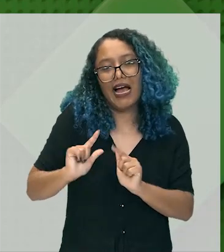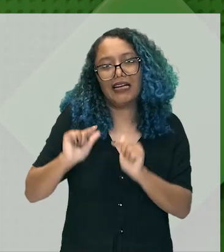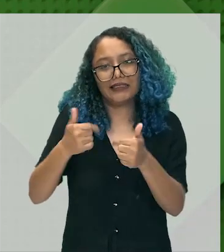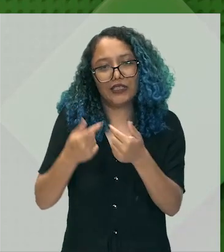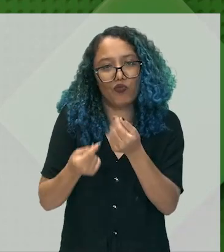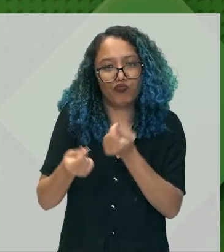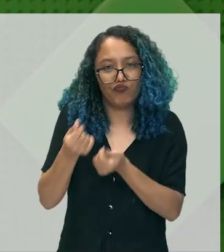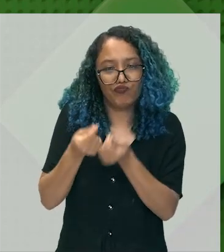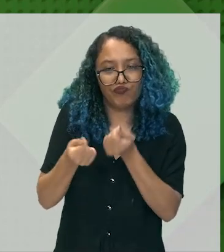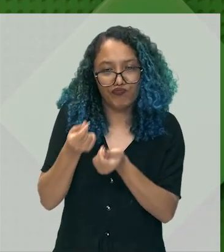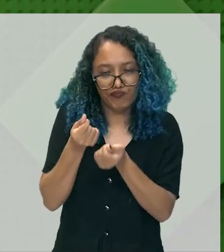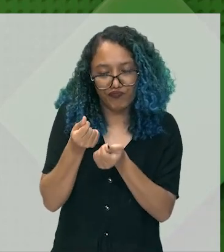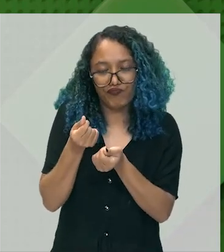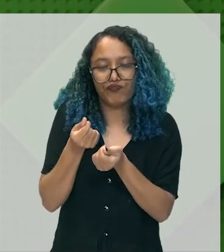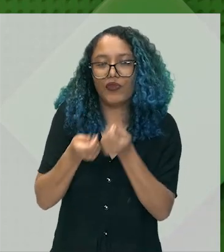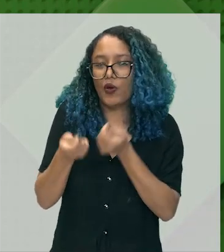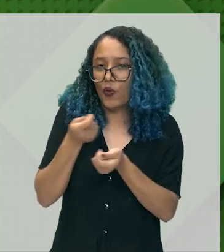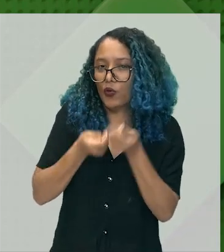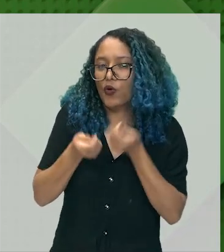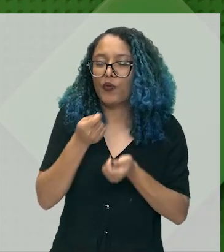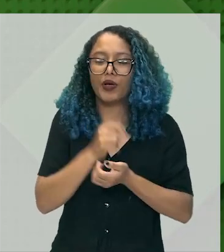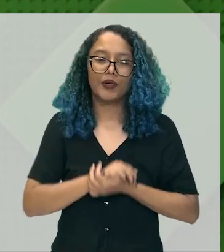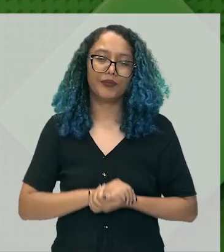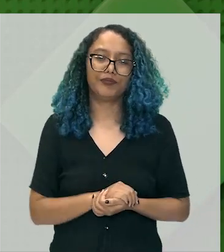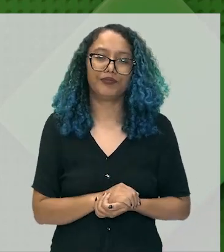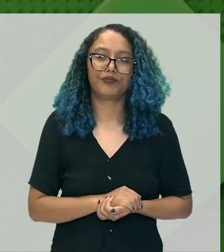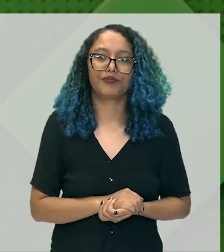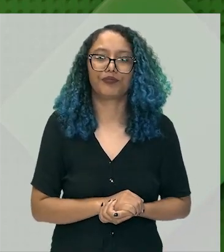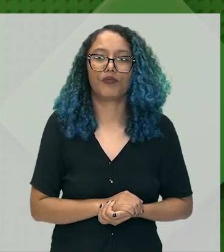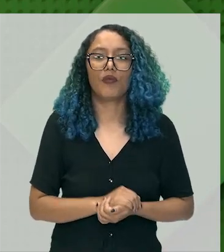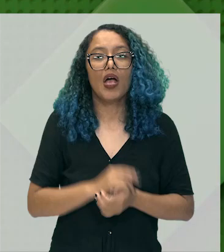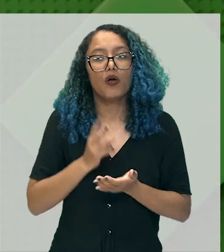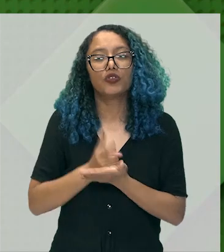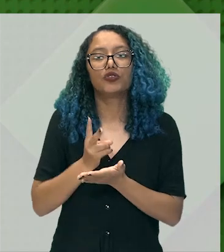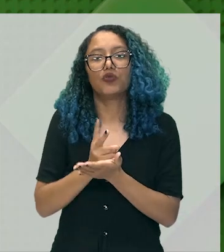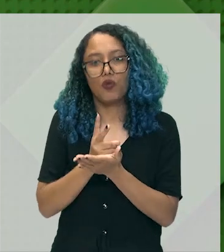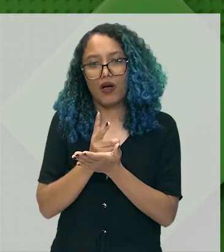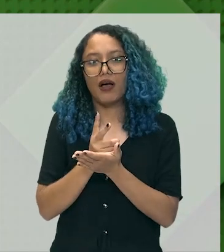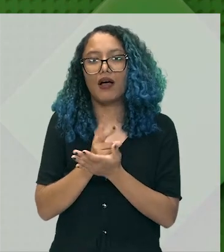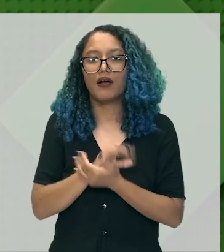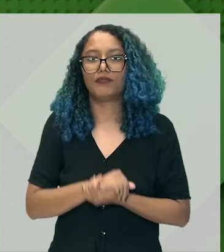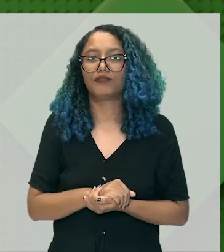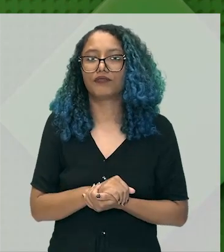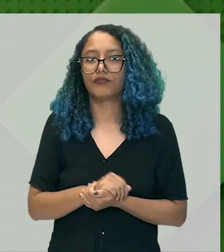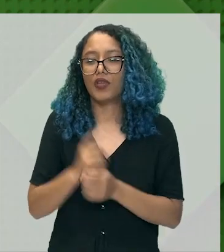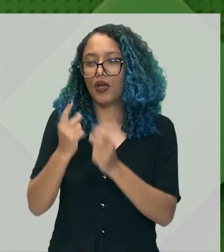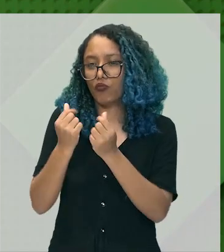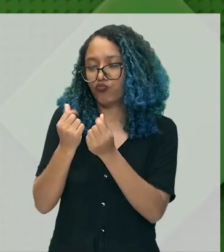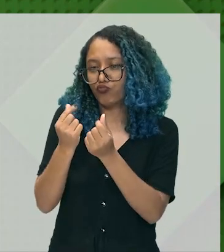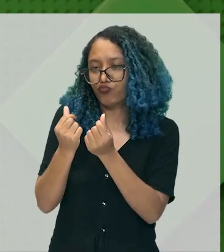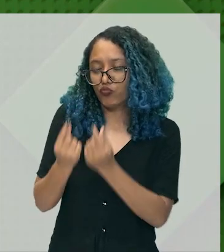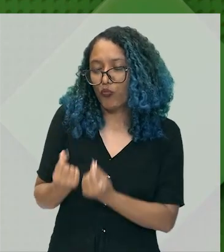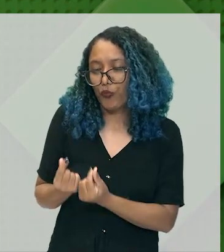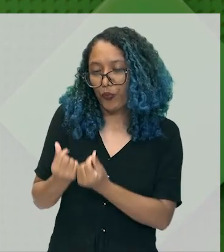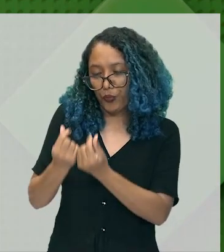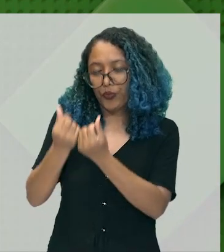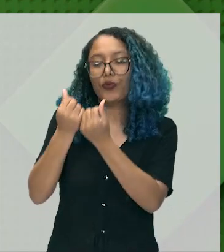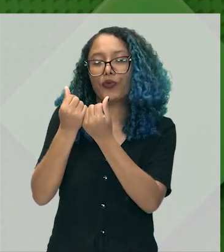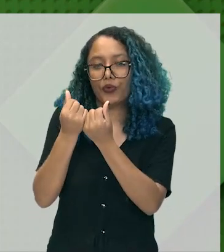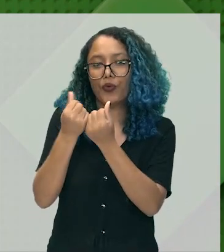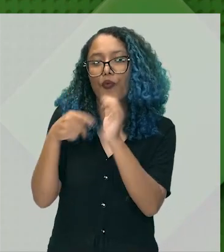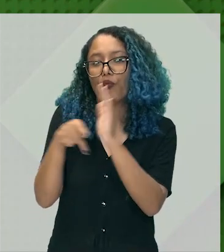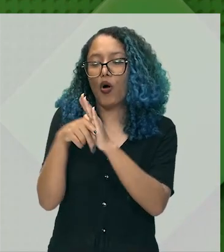econômica daqueles patrões, naquela região, daquelas empresas madeireiras naquela região.